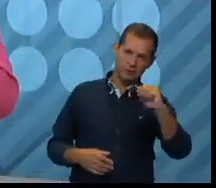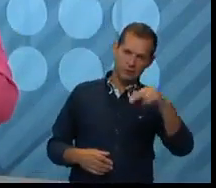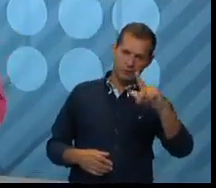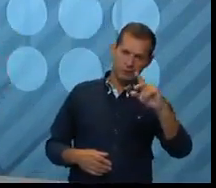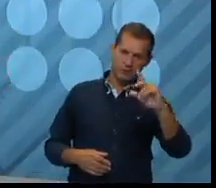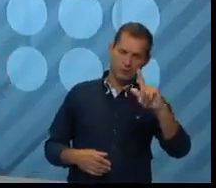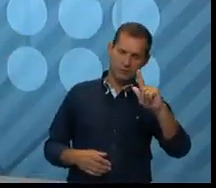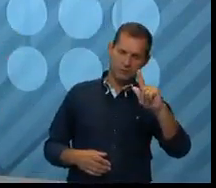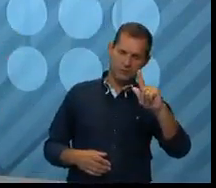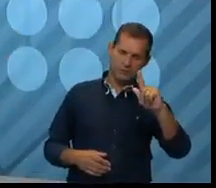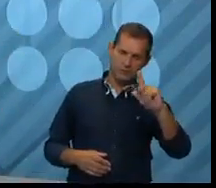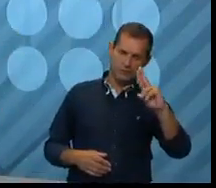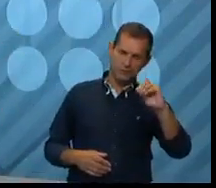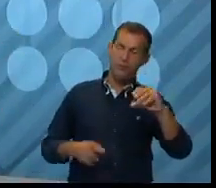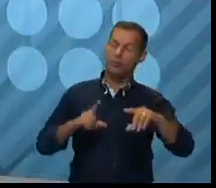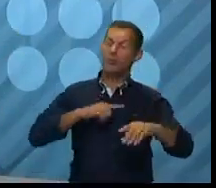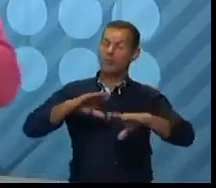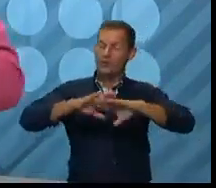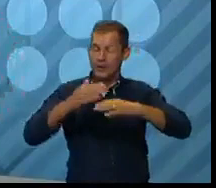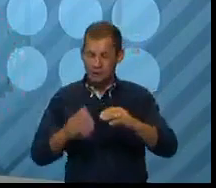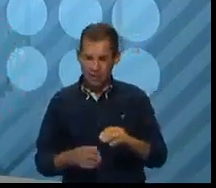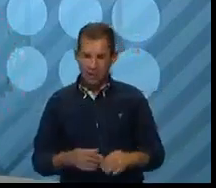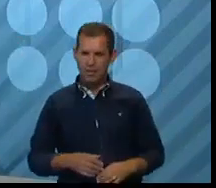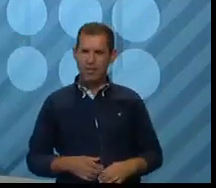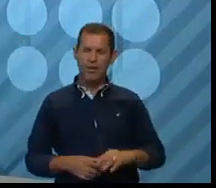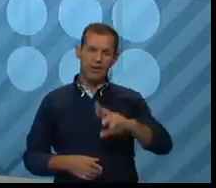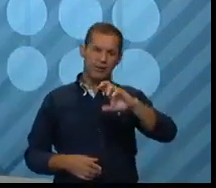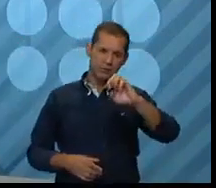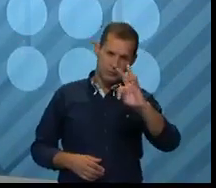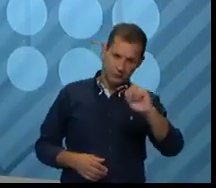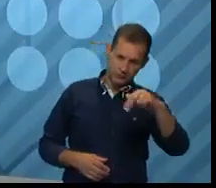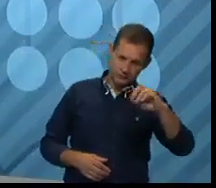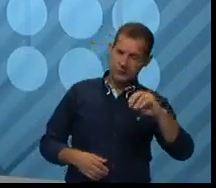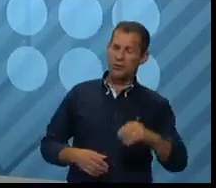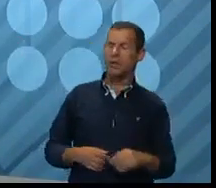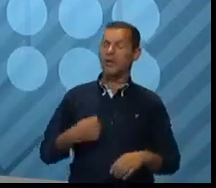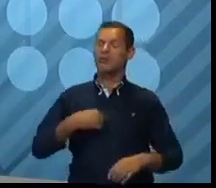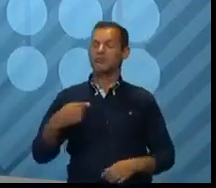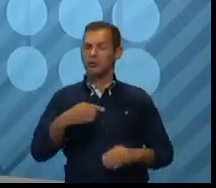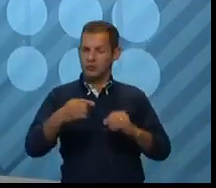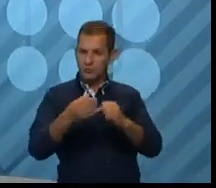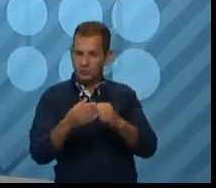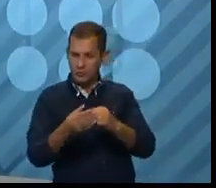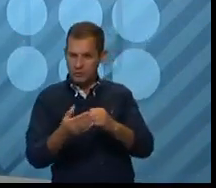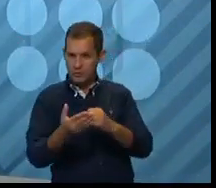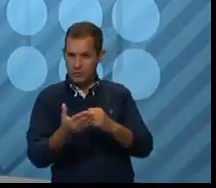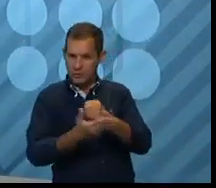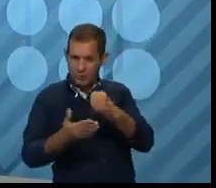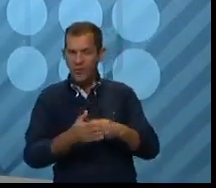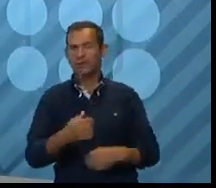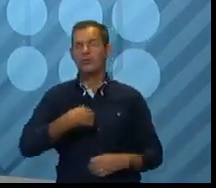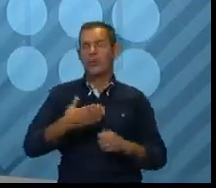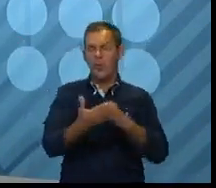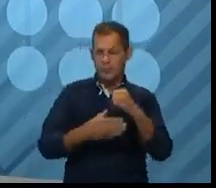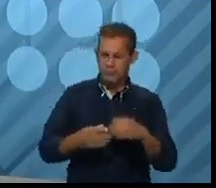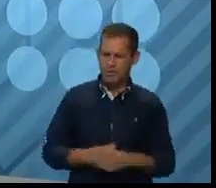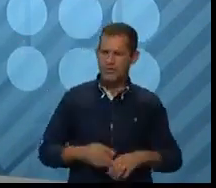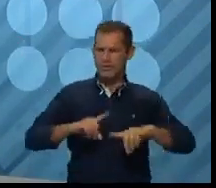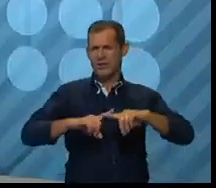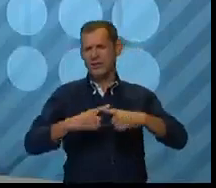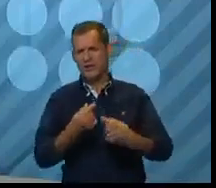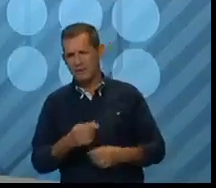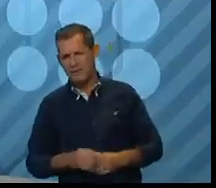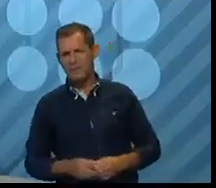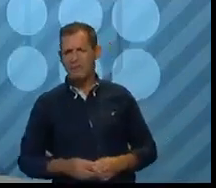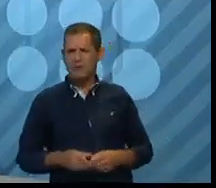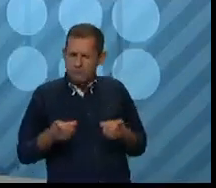aumentando esses retângulos, eu vou consequentemente diminuindo o tamanho da minha base. Então, à medida que essa base vai ficando menor, quanto menor ela é,